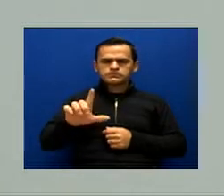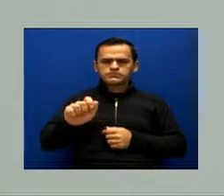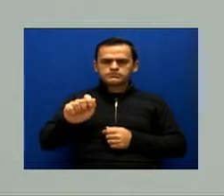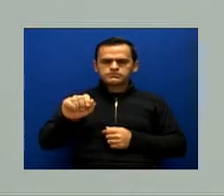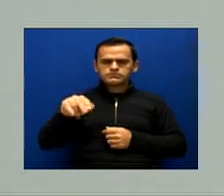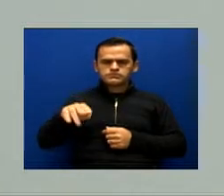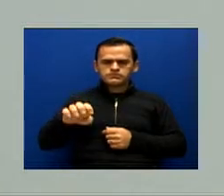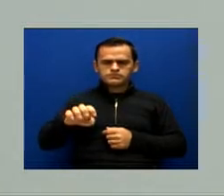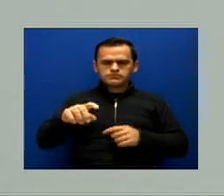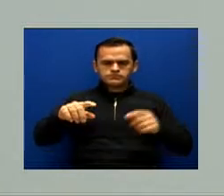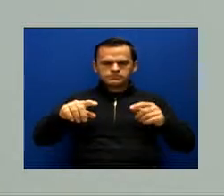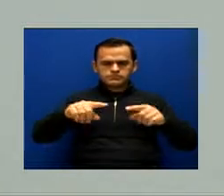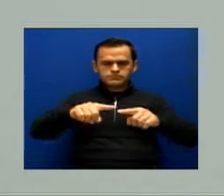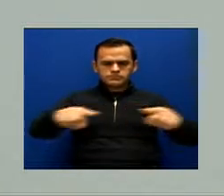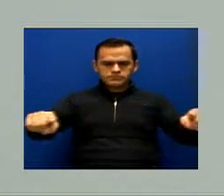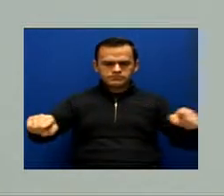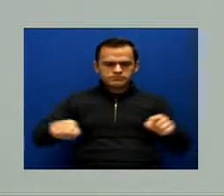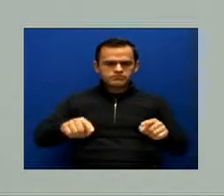estado lamentável.